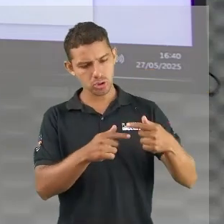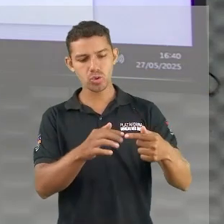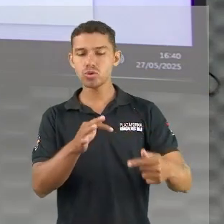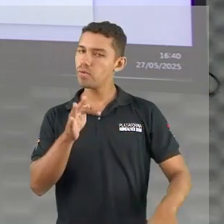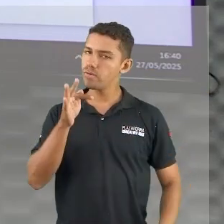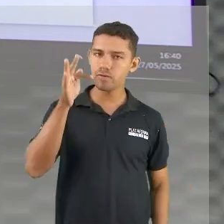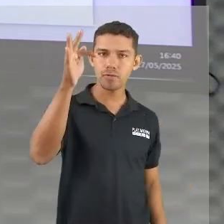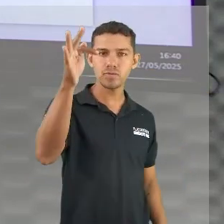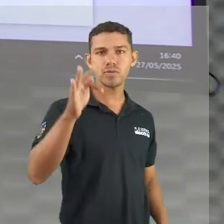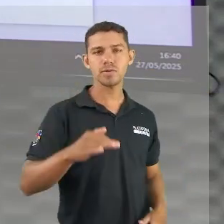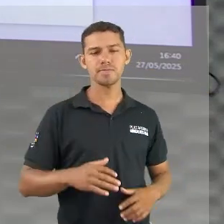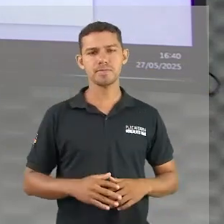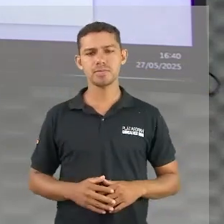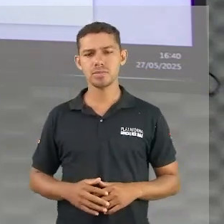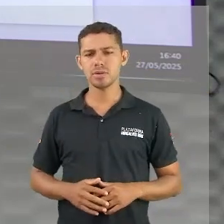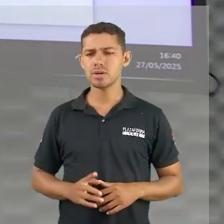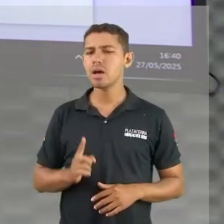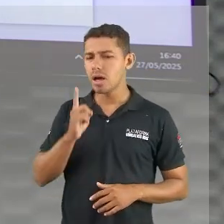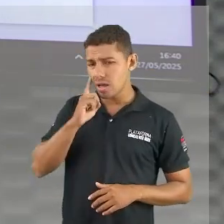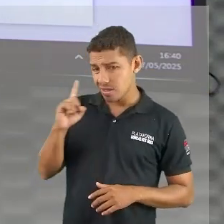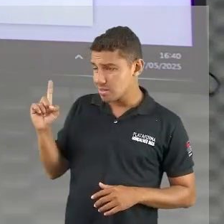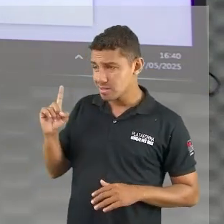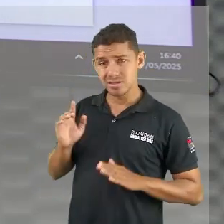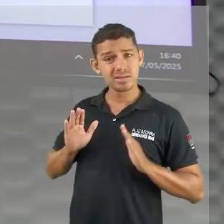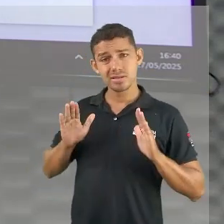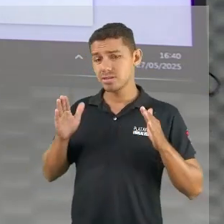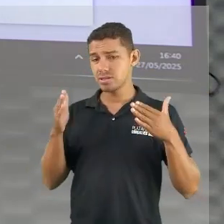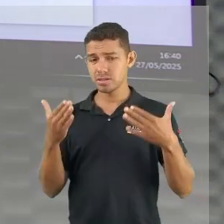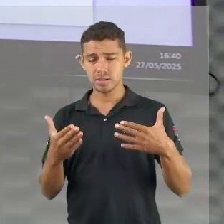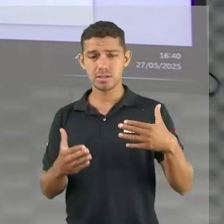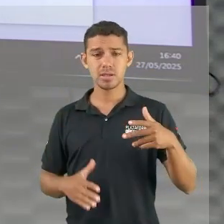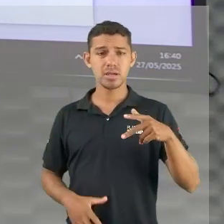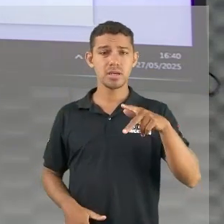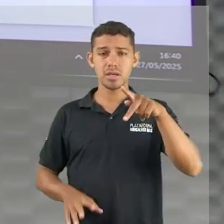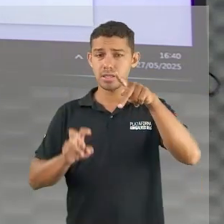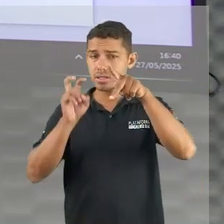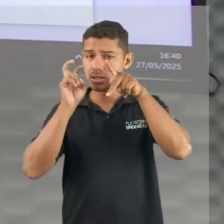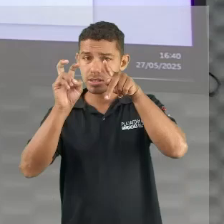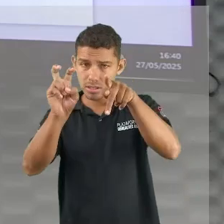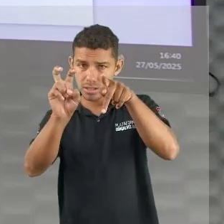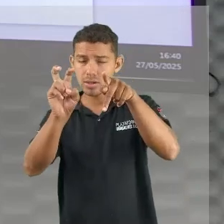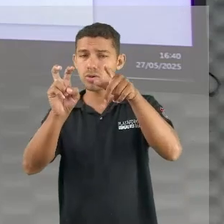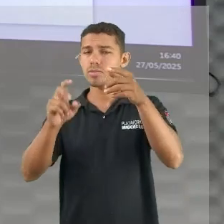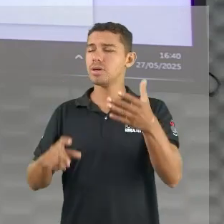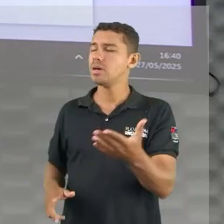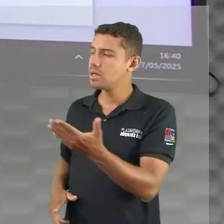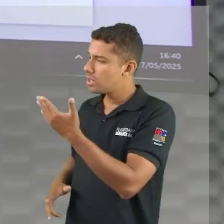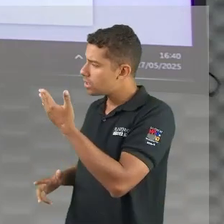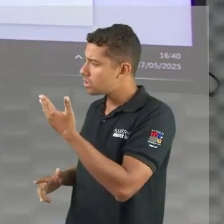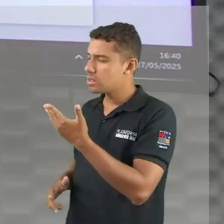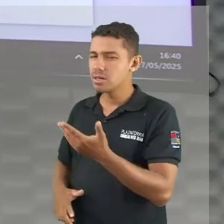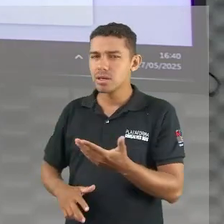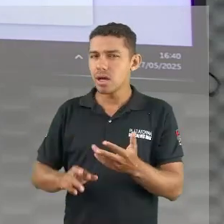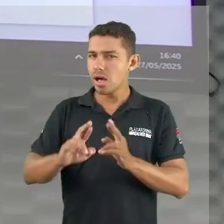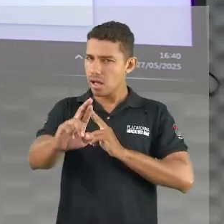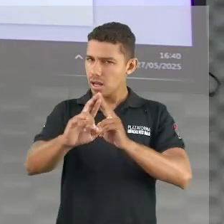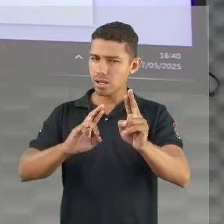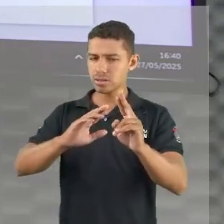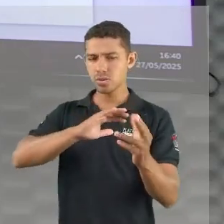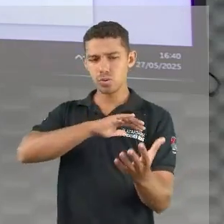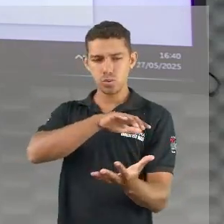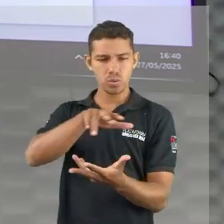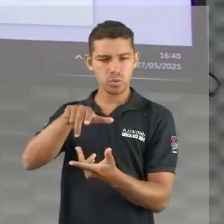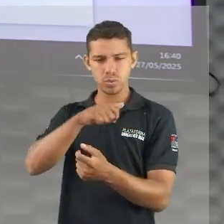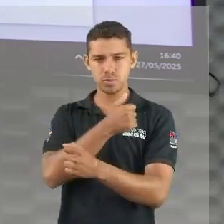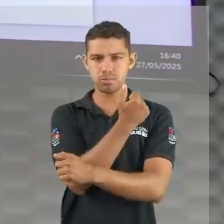né? Então, olha essa agenda voltada para a compreensão de uma outra relação com a natureza,